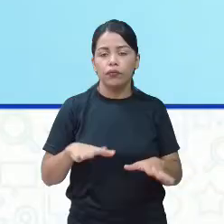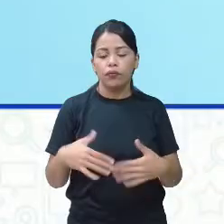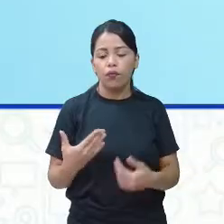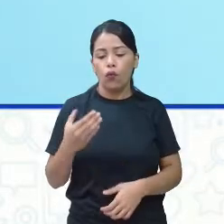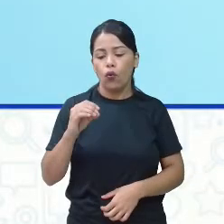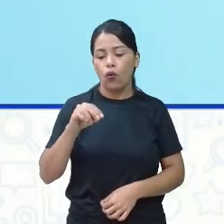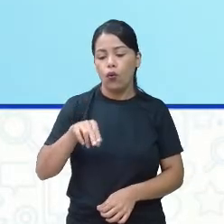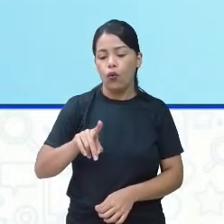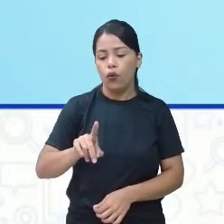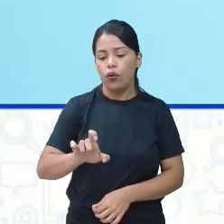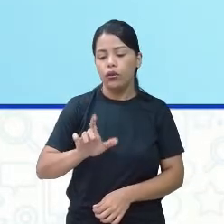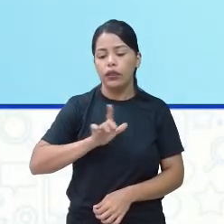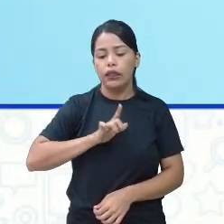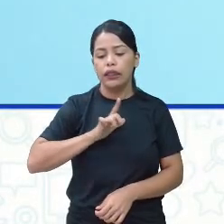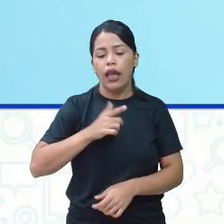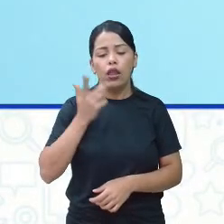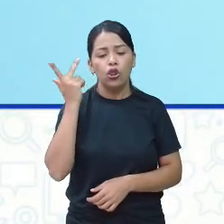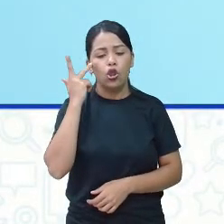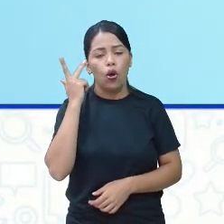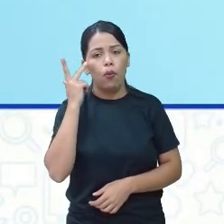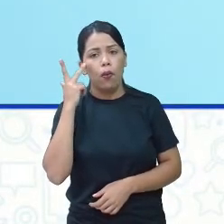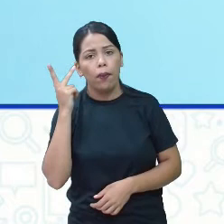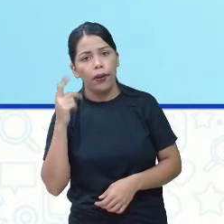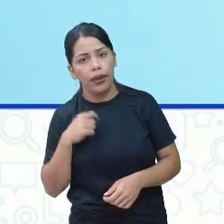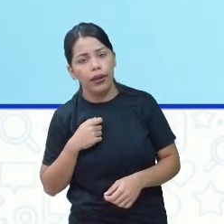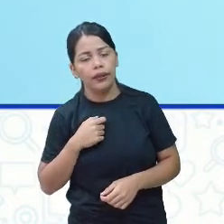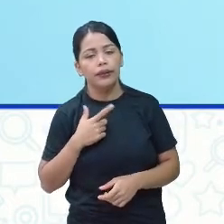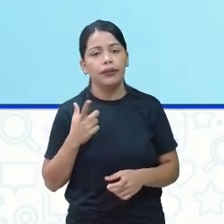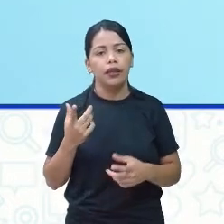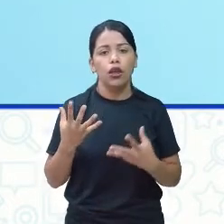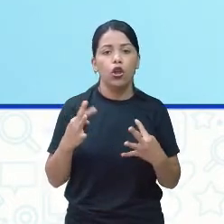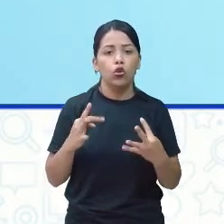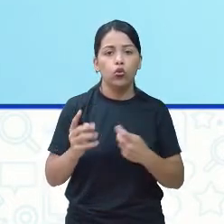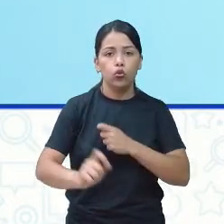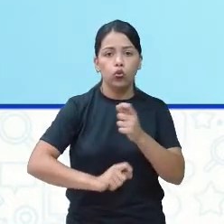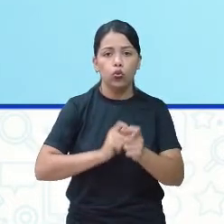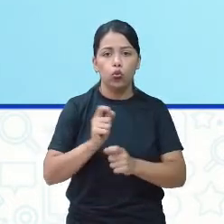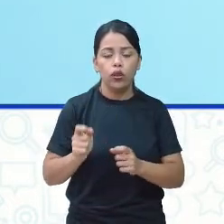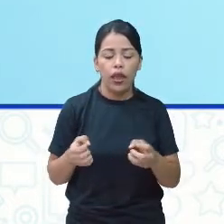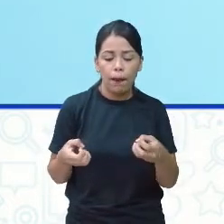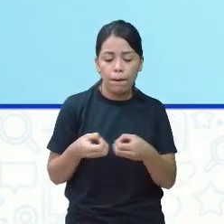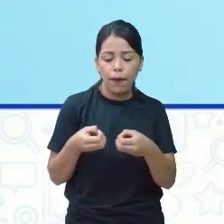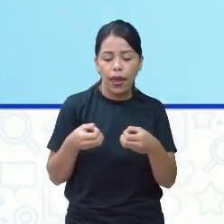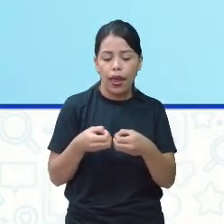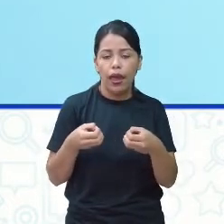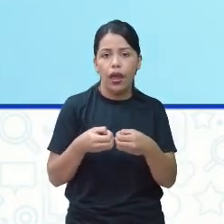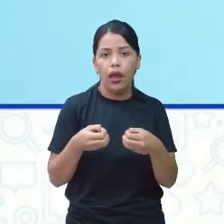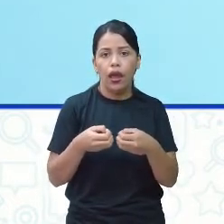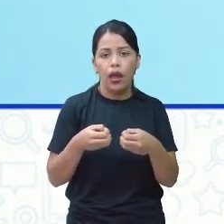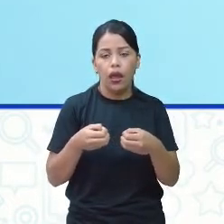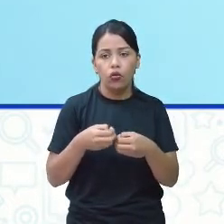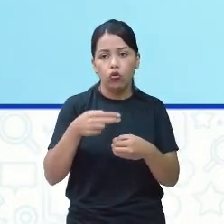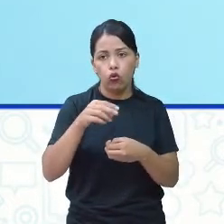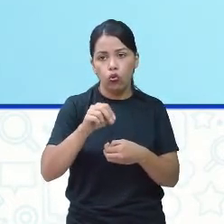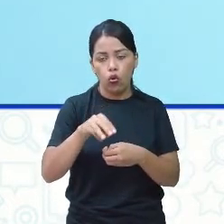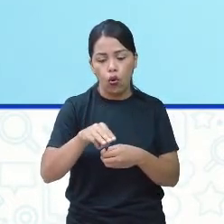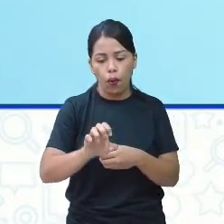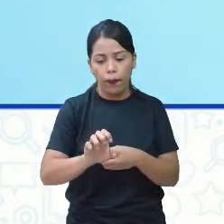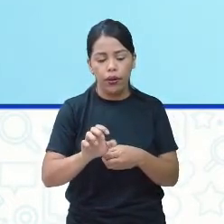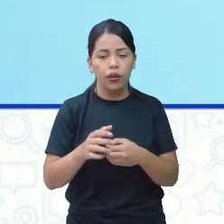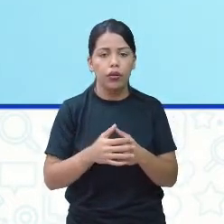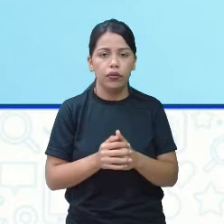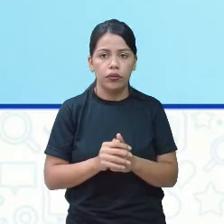desempenha normalmente a função de adjunto adverbial, que indica o lugar no qual alguma